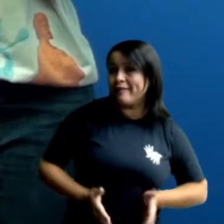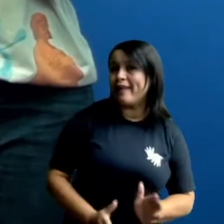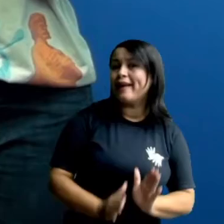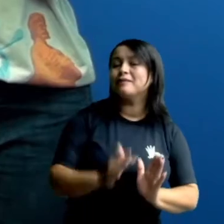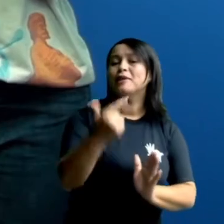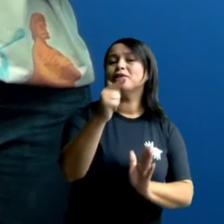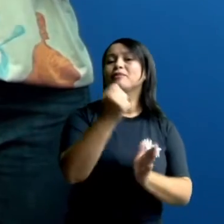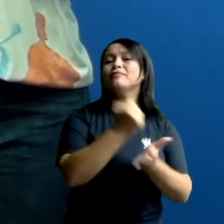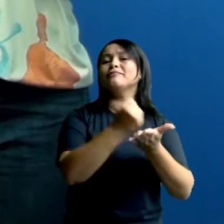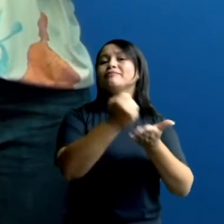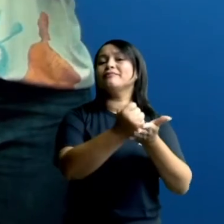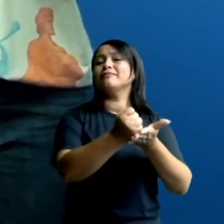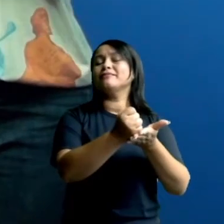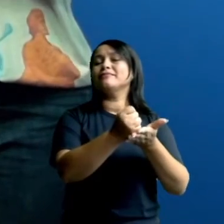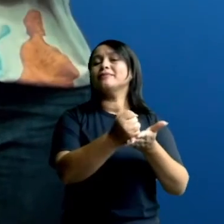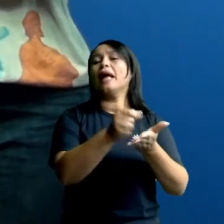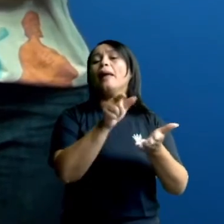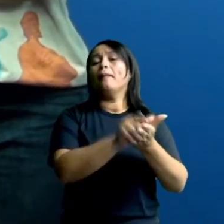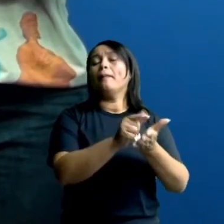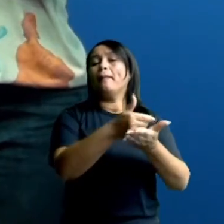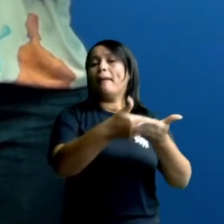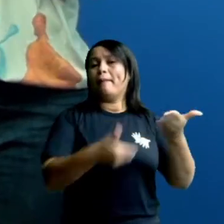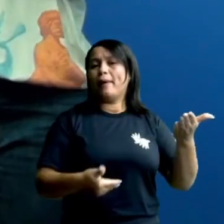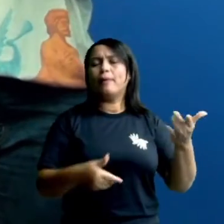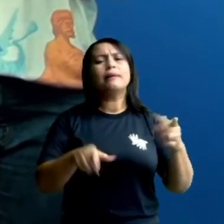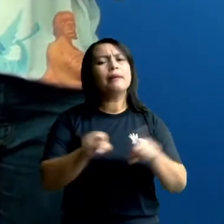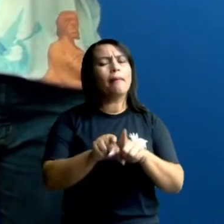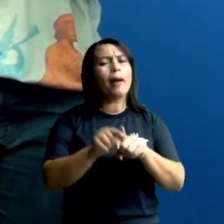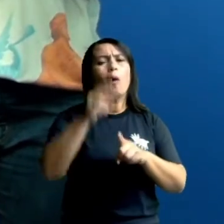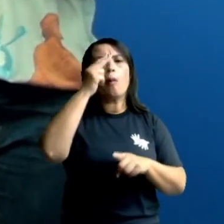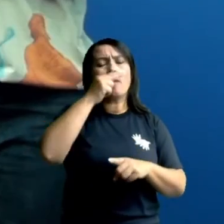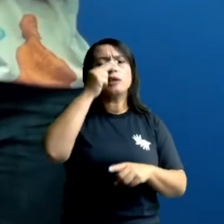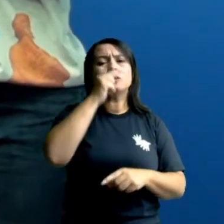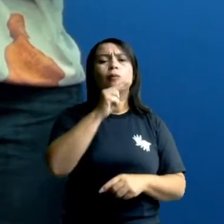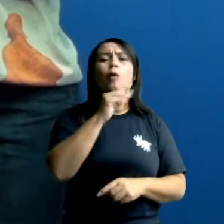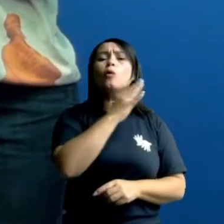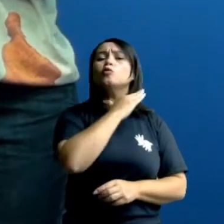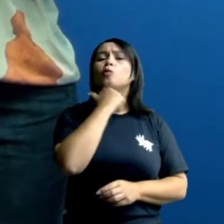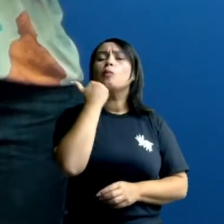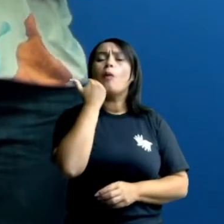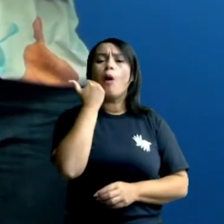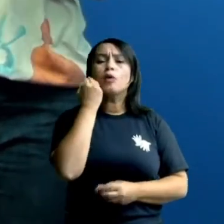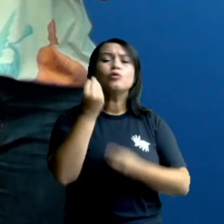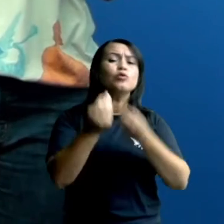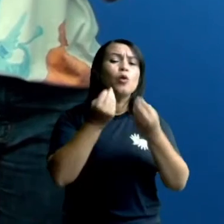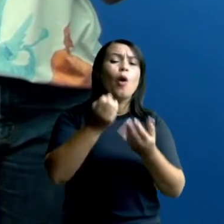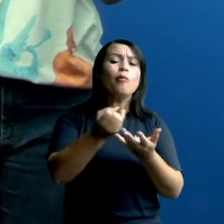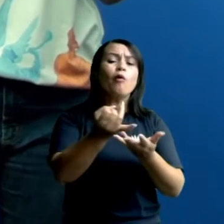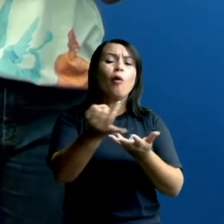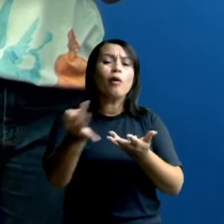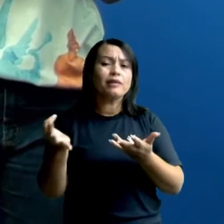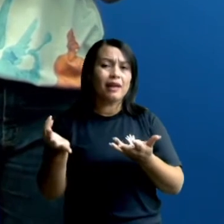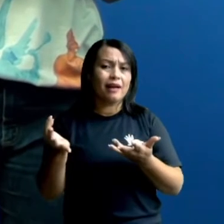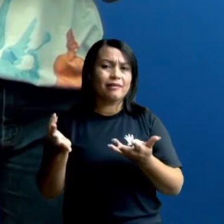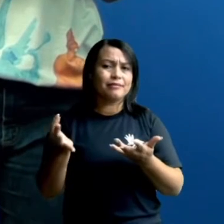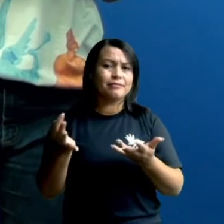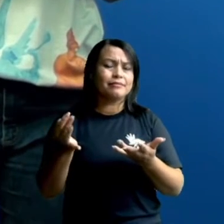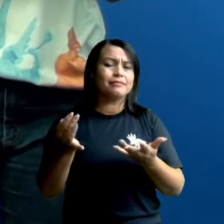contar, mas ele existe. E aí, do mesmo jeito, mortos, né? Eu conto os mortos através de quê? Através dos